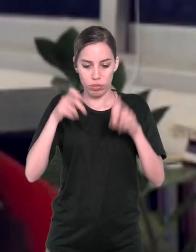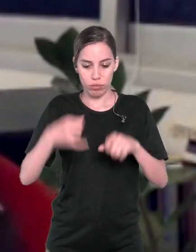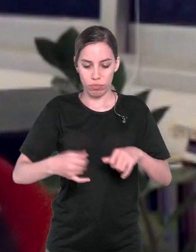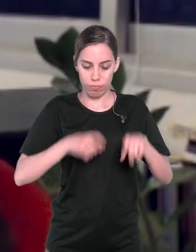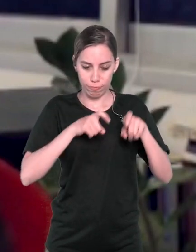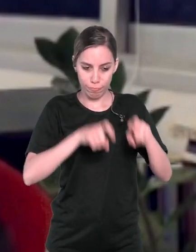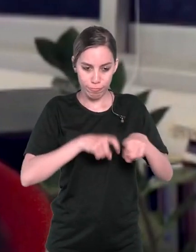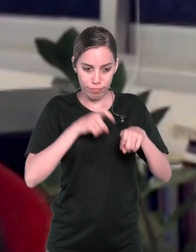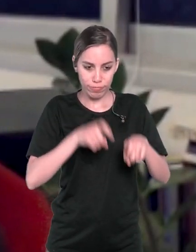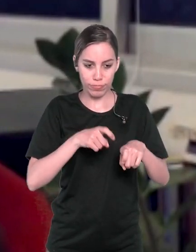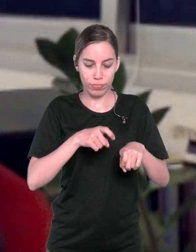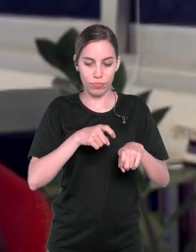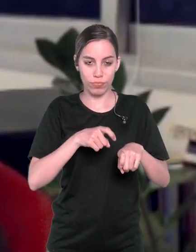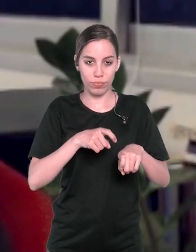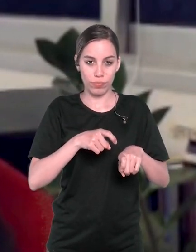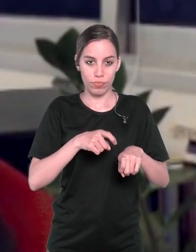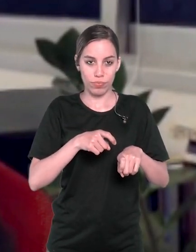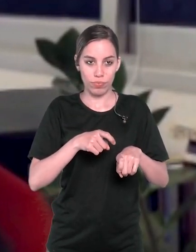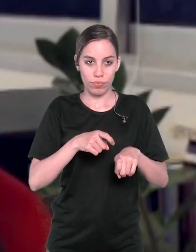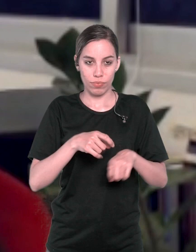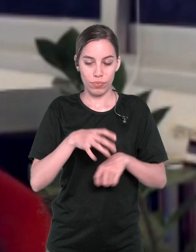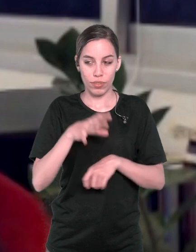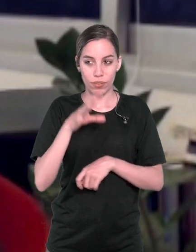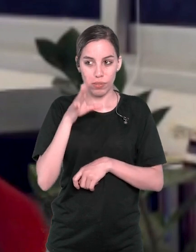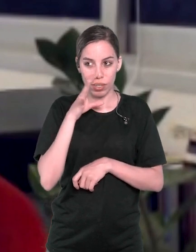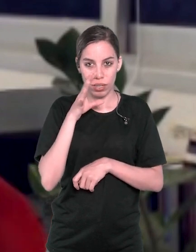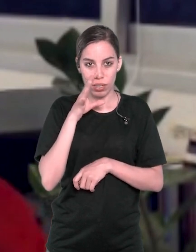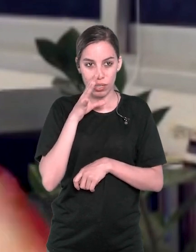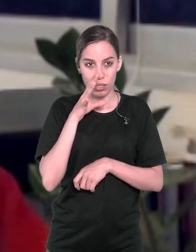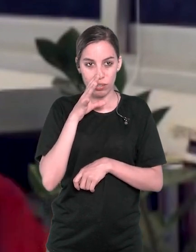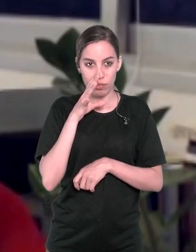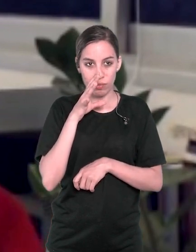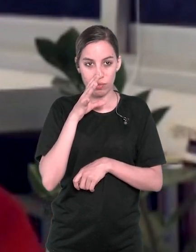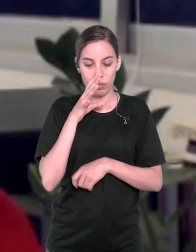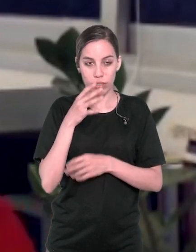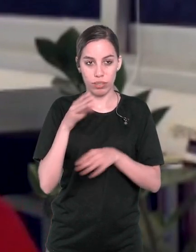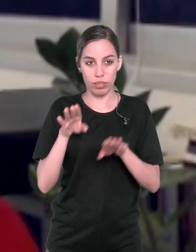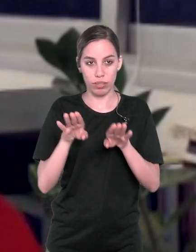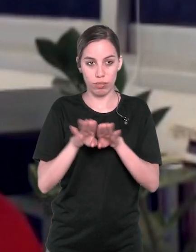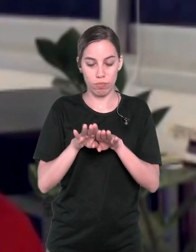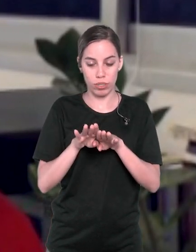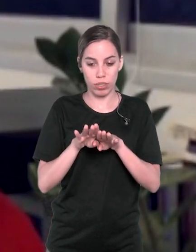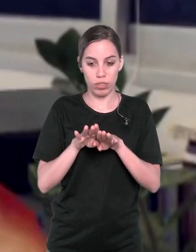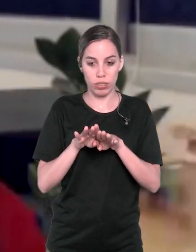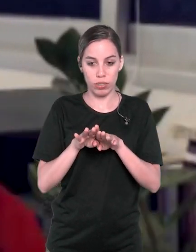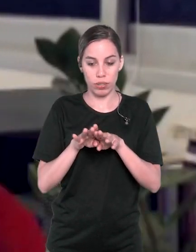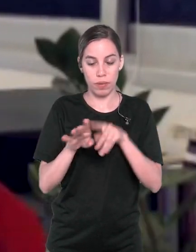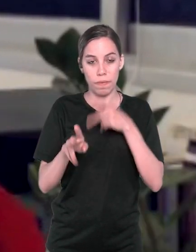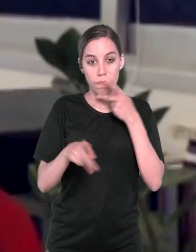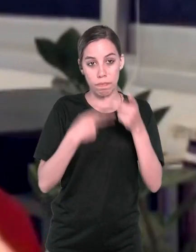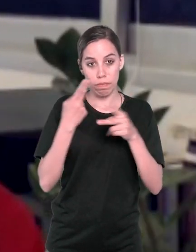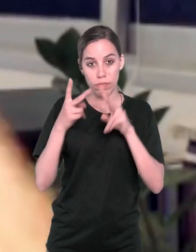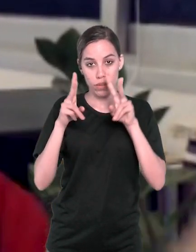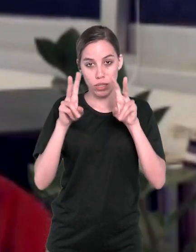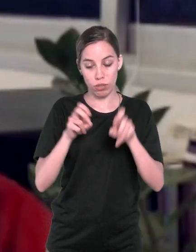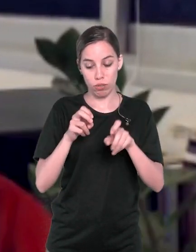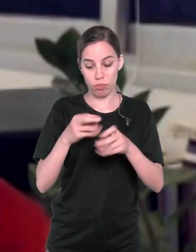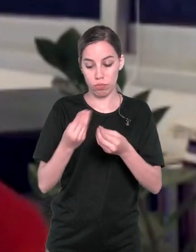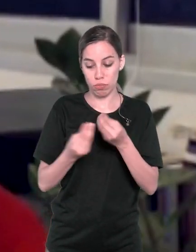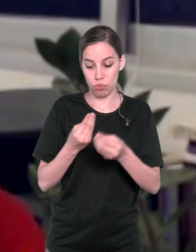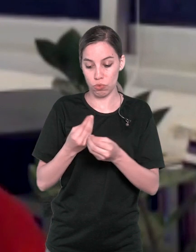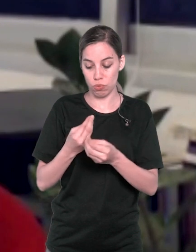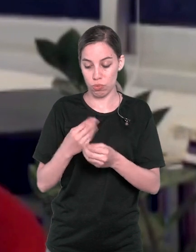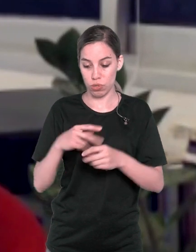da vastidão do campo, e trata, né, das relações